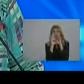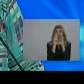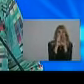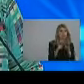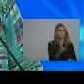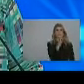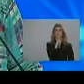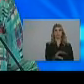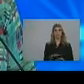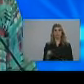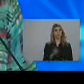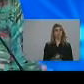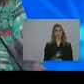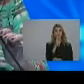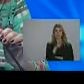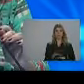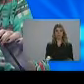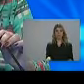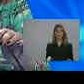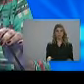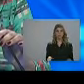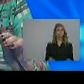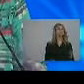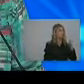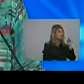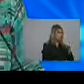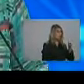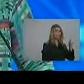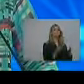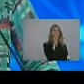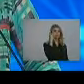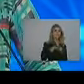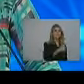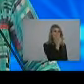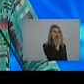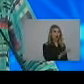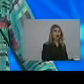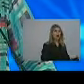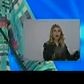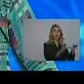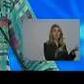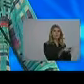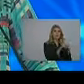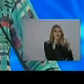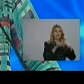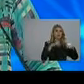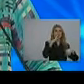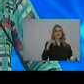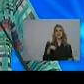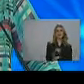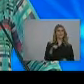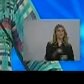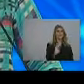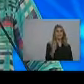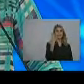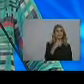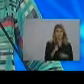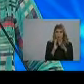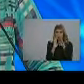Silêncio para que o debate siga. É um golpe institucional e, ao que me parece também, aqui é o palco da traição.